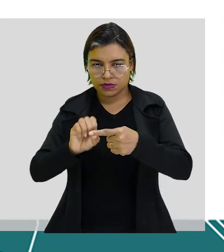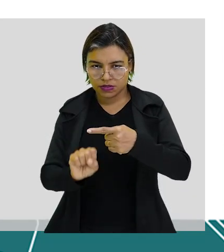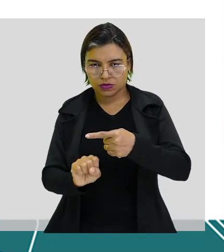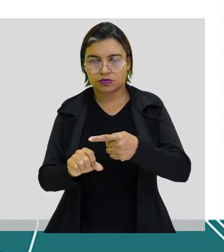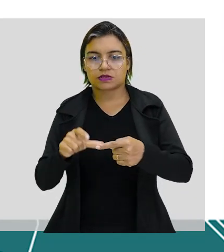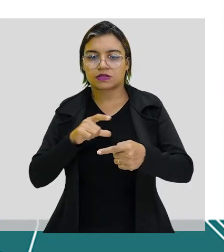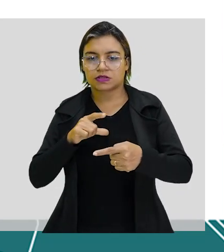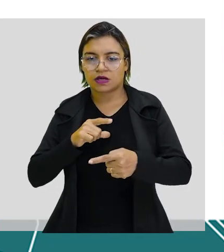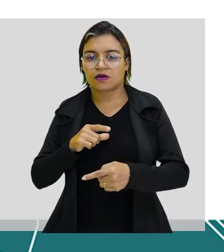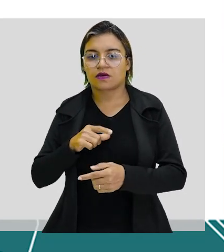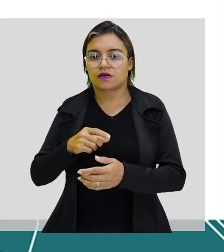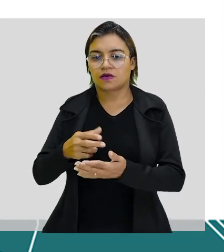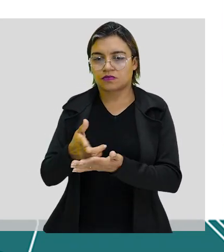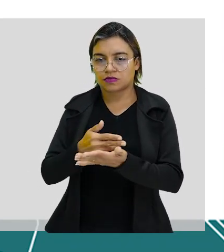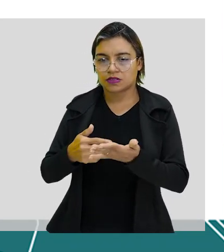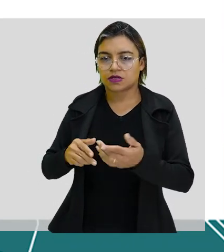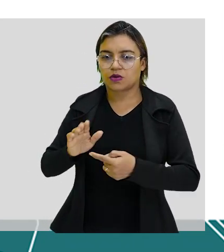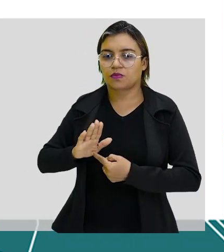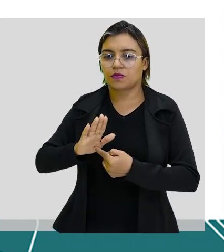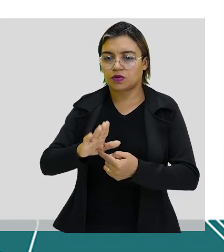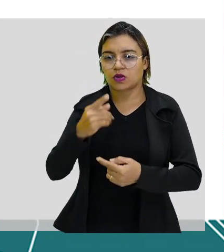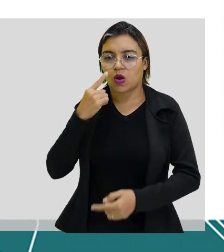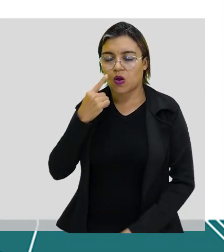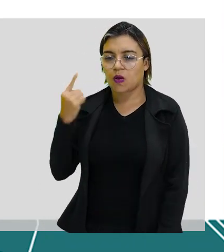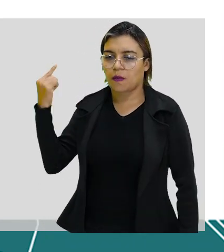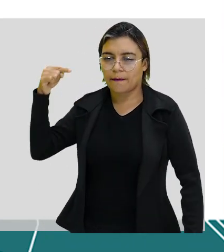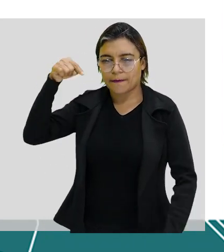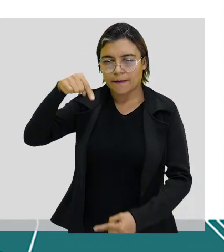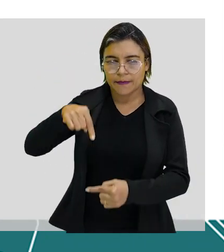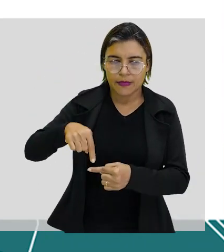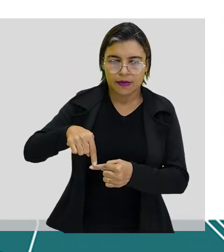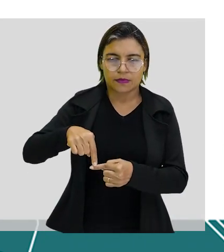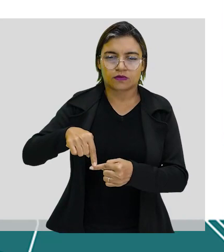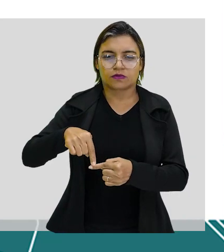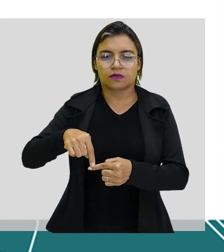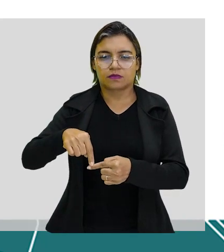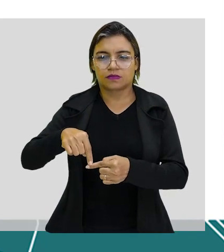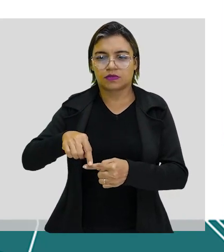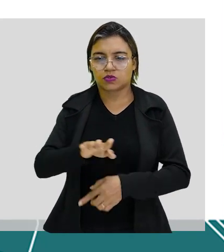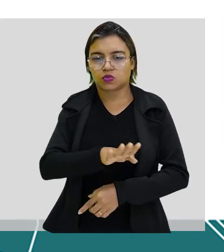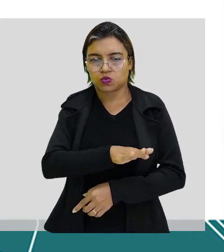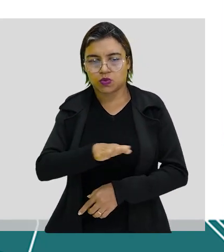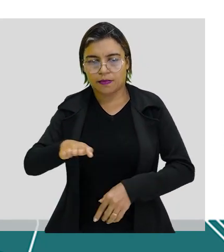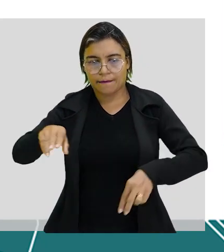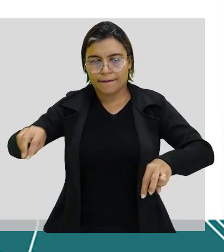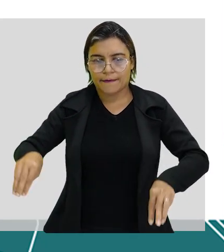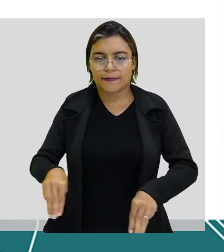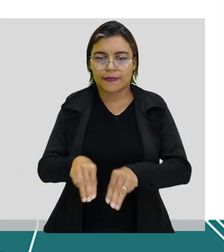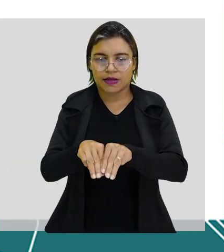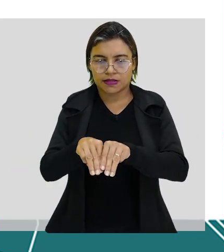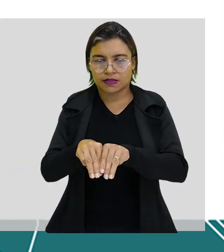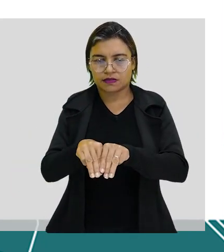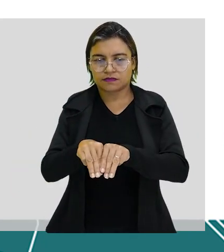um campo magnético de intensidade 0,2 Nm. Né?